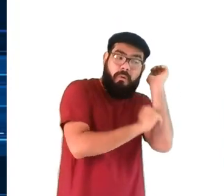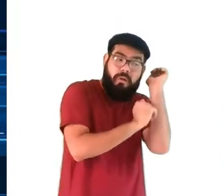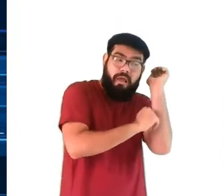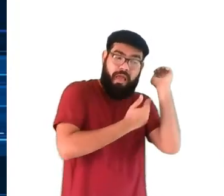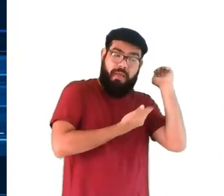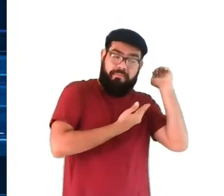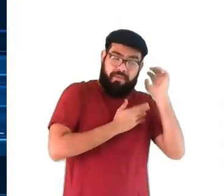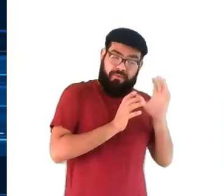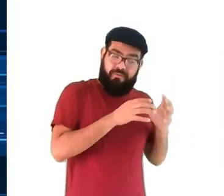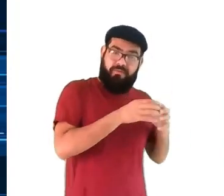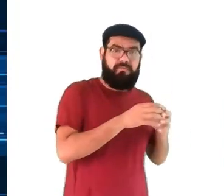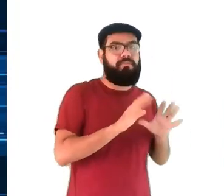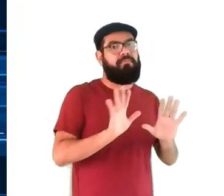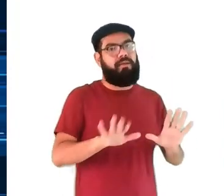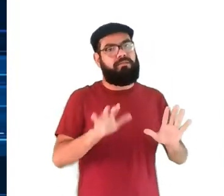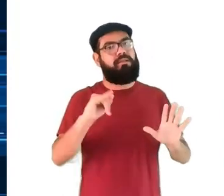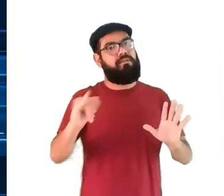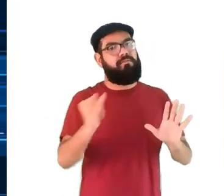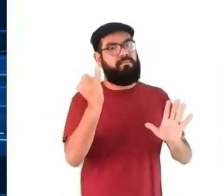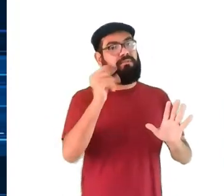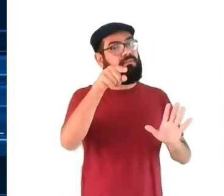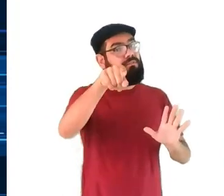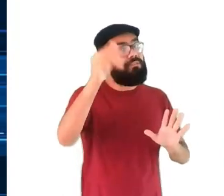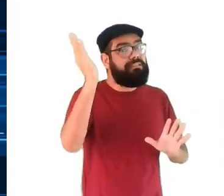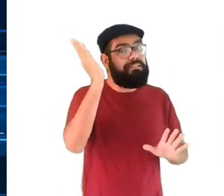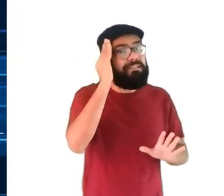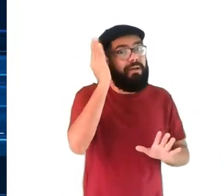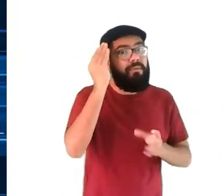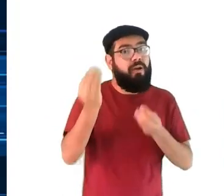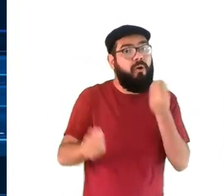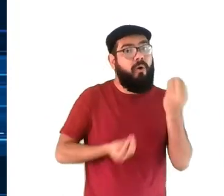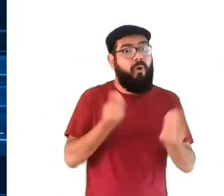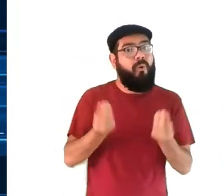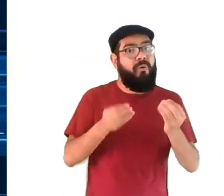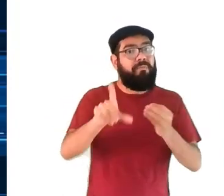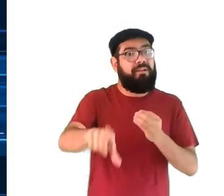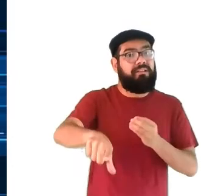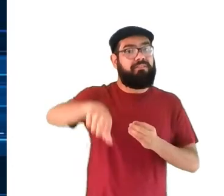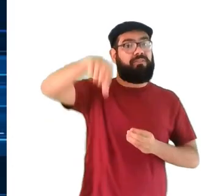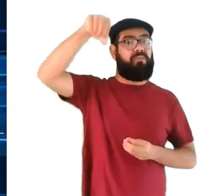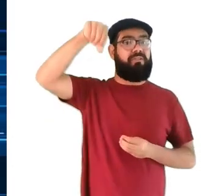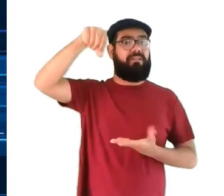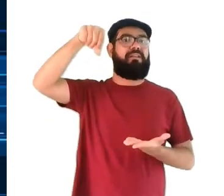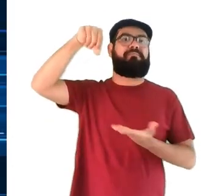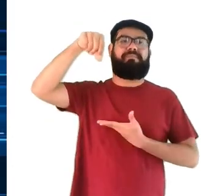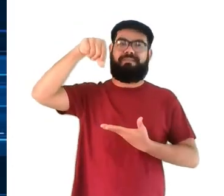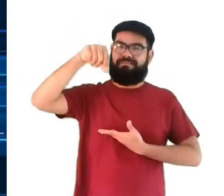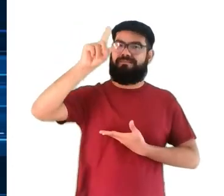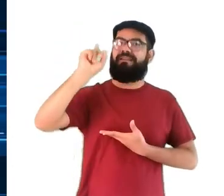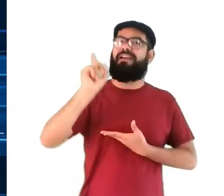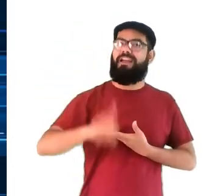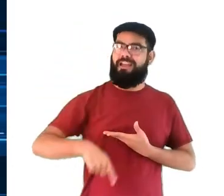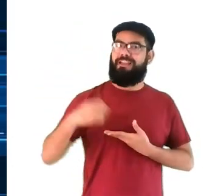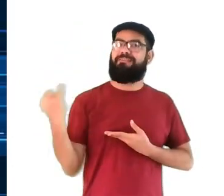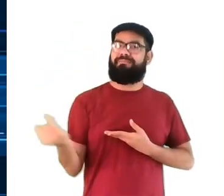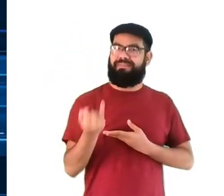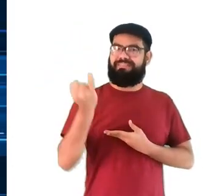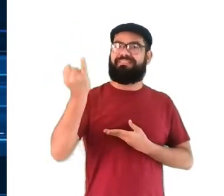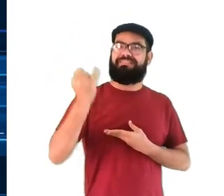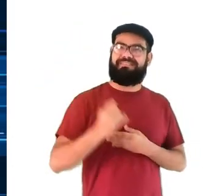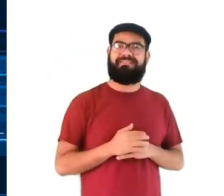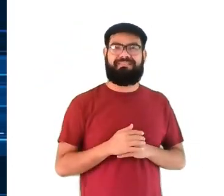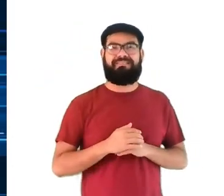escolher, até é bíblico, né? Dizem-me com quem andas e te direi quem és. Então é importante isso, sempre procurar